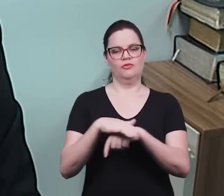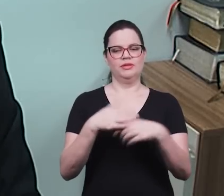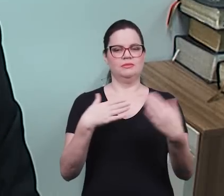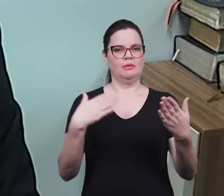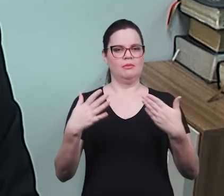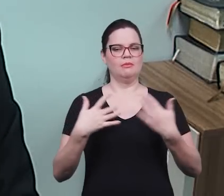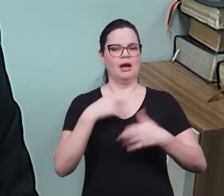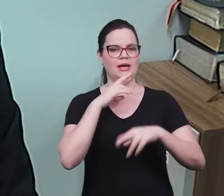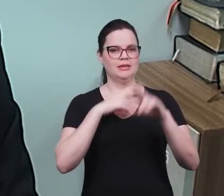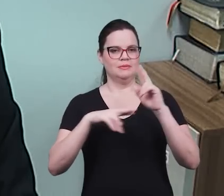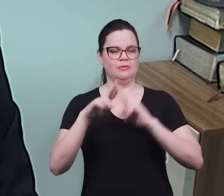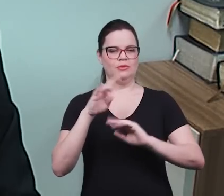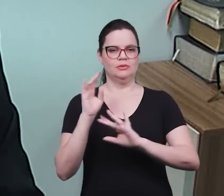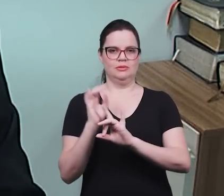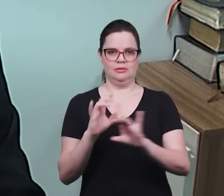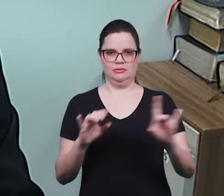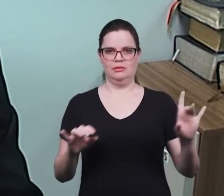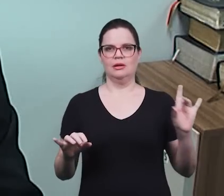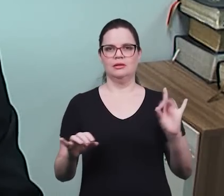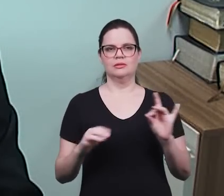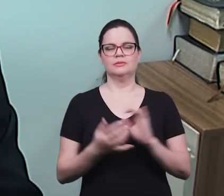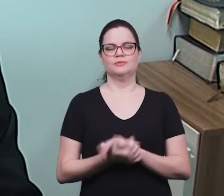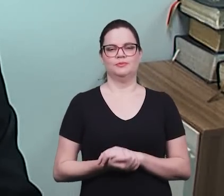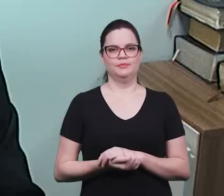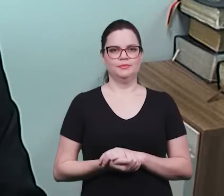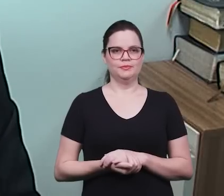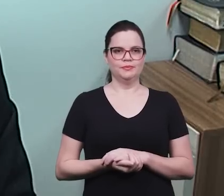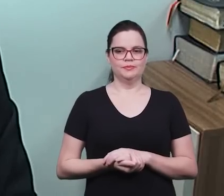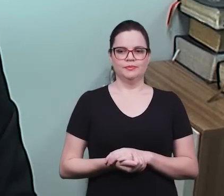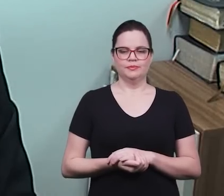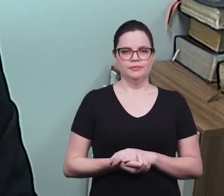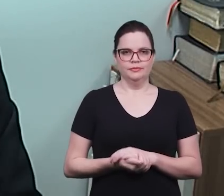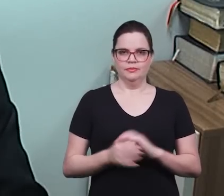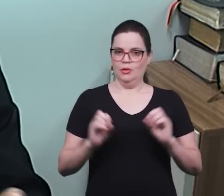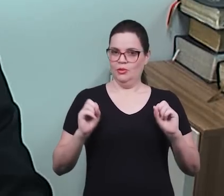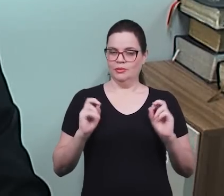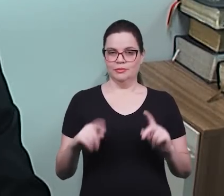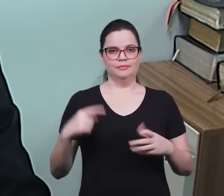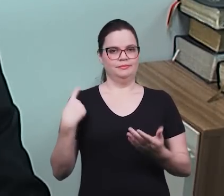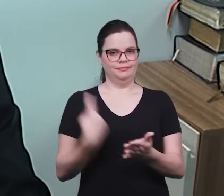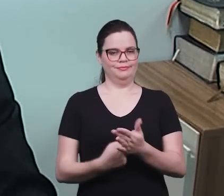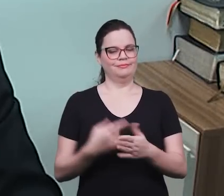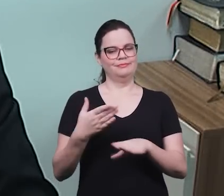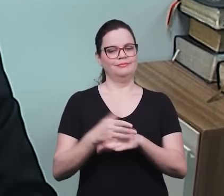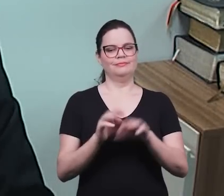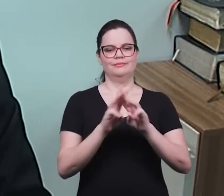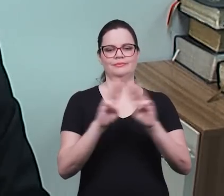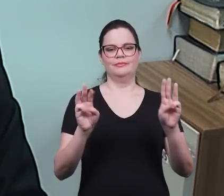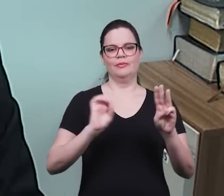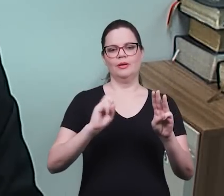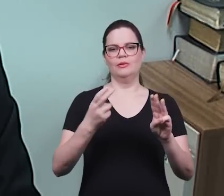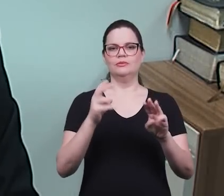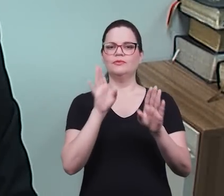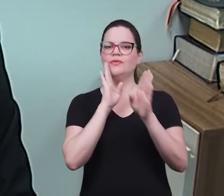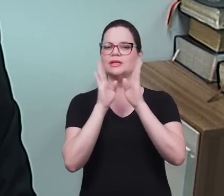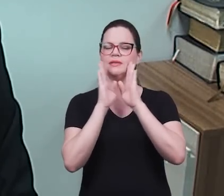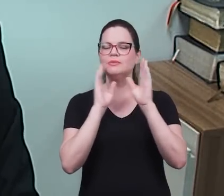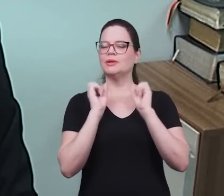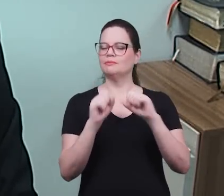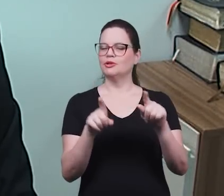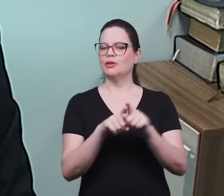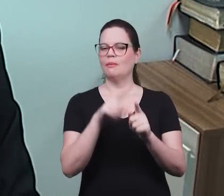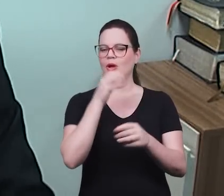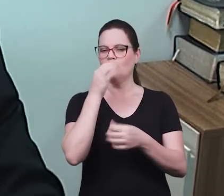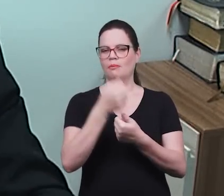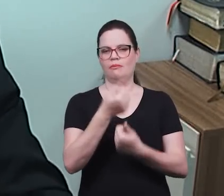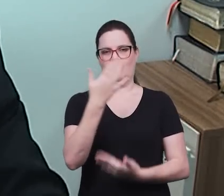trazendo essas informações para você, tirando qualquer tipo de dúvidas. Combinado? Então, entra no nosso site ou entra pelo Facebook e faça aí a